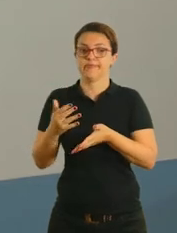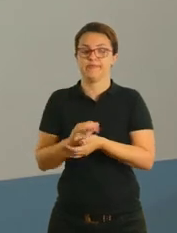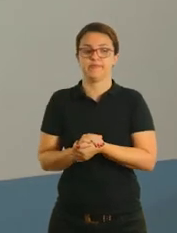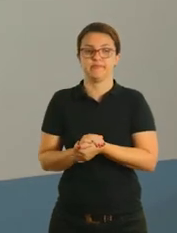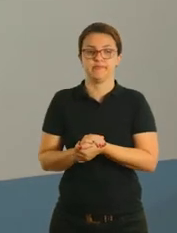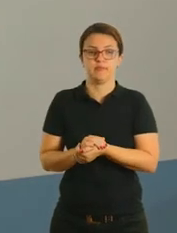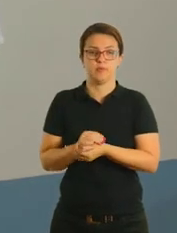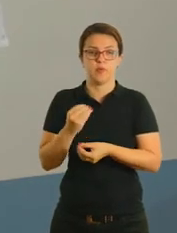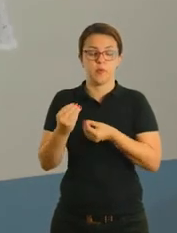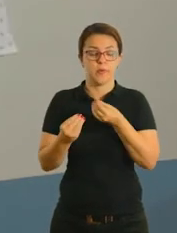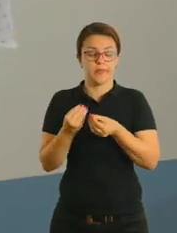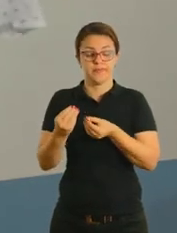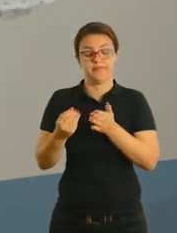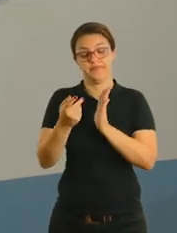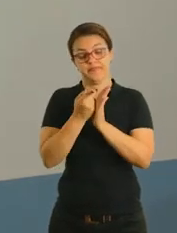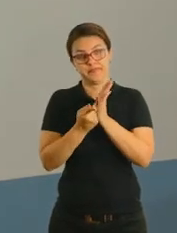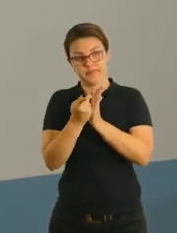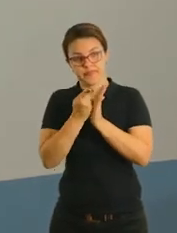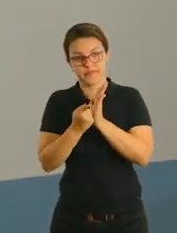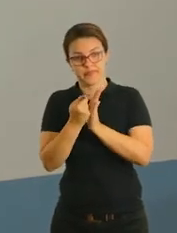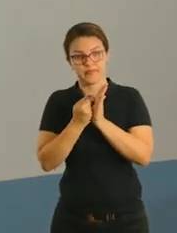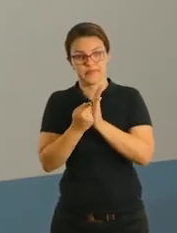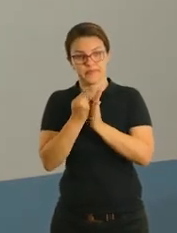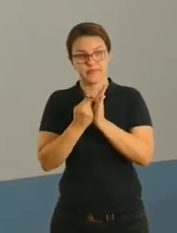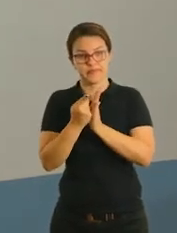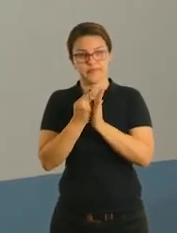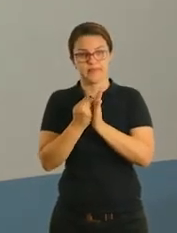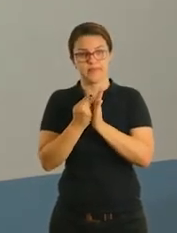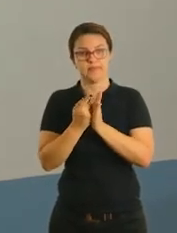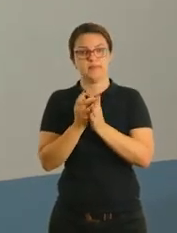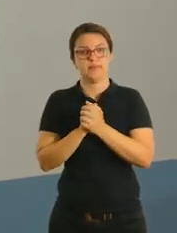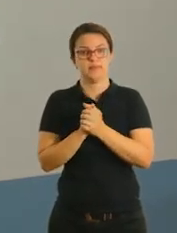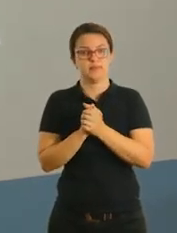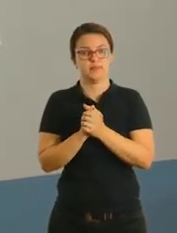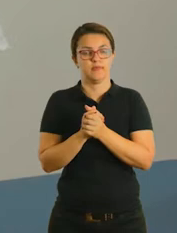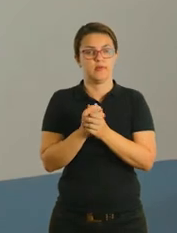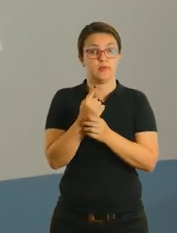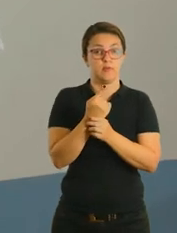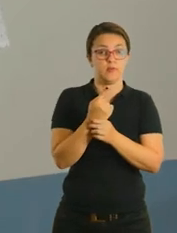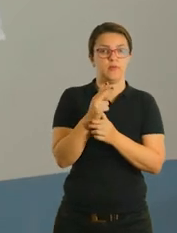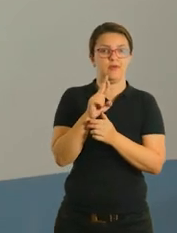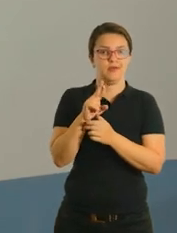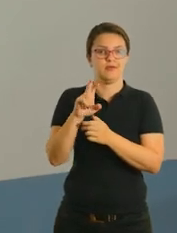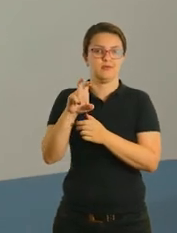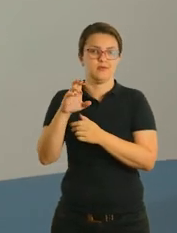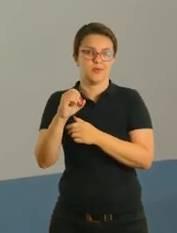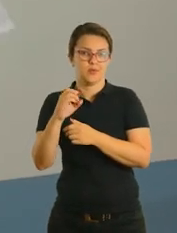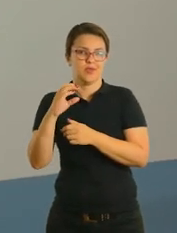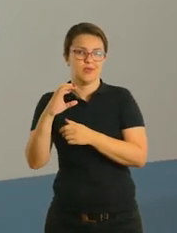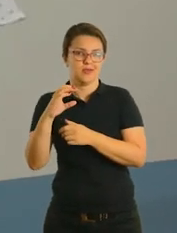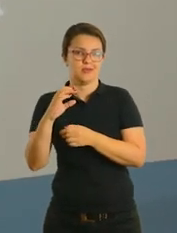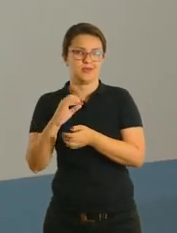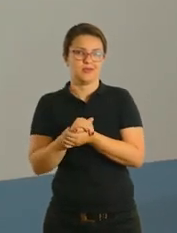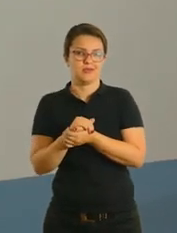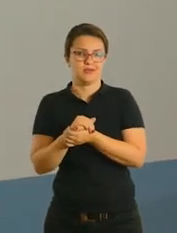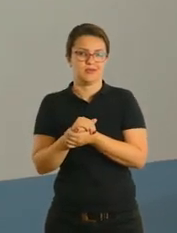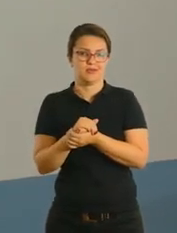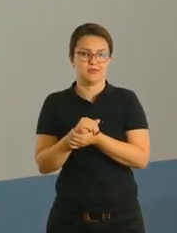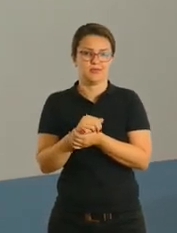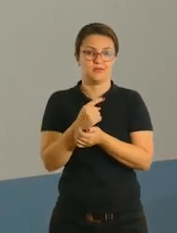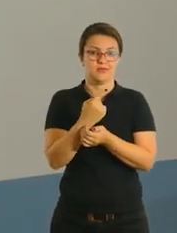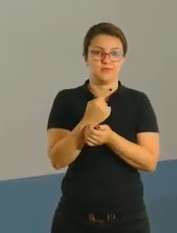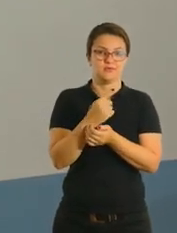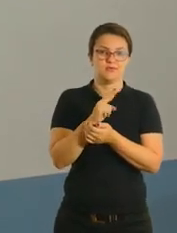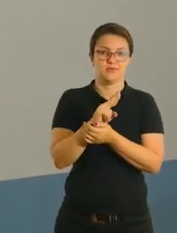das moedas, recortem, coloque a cara, né? A de número 1, de 50, a coroa, me perdoa. A de número 1,